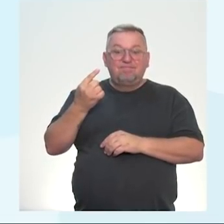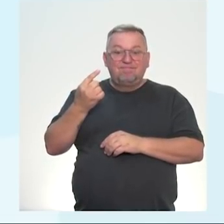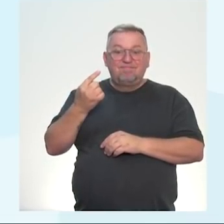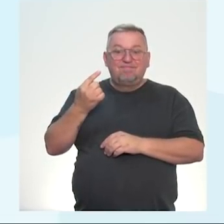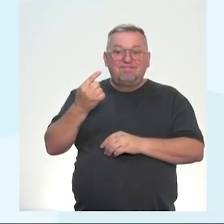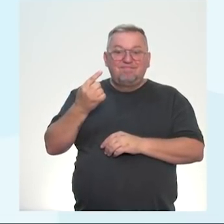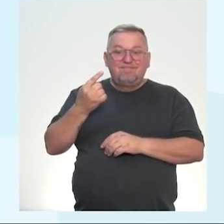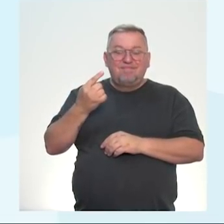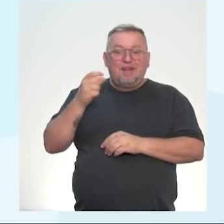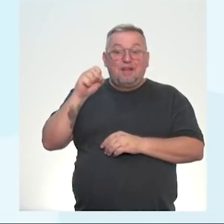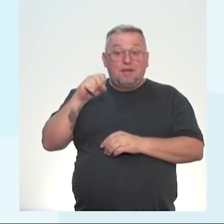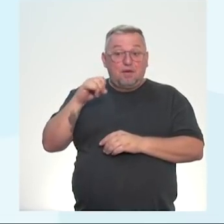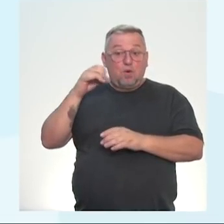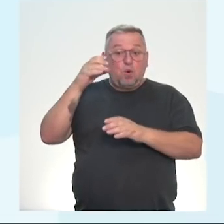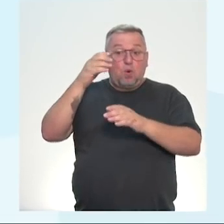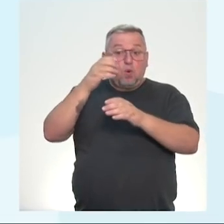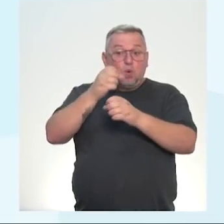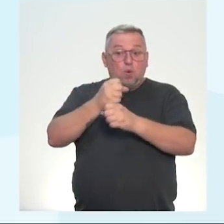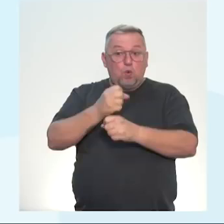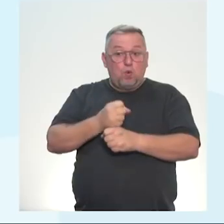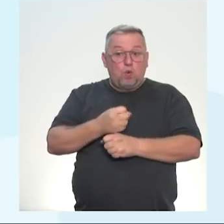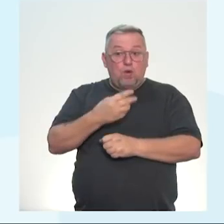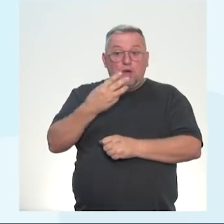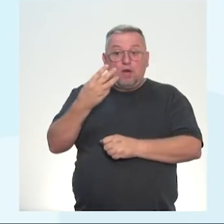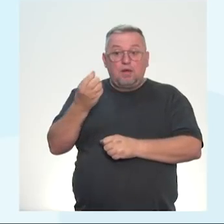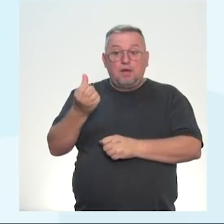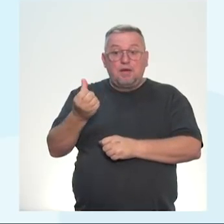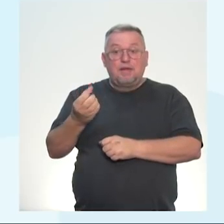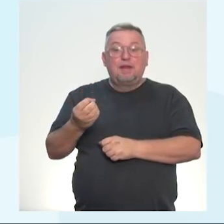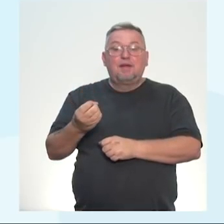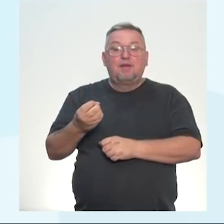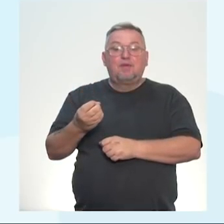96,1. Se eu somar esses valores, eu tenho